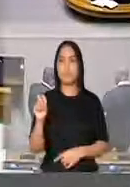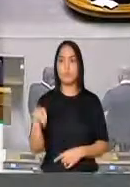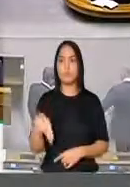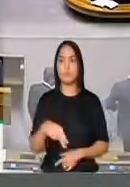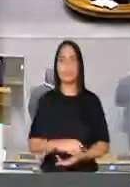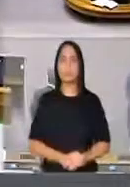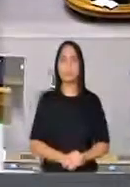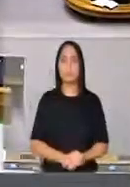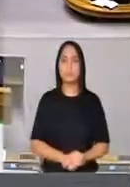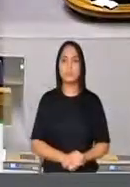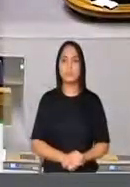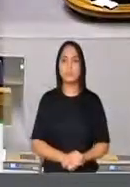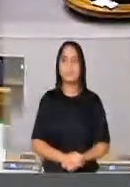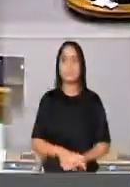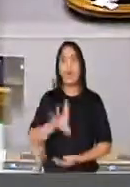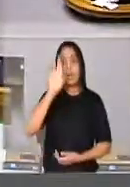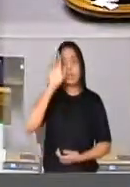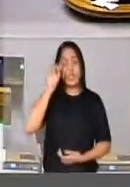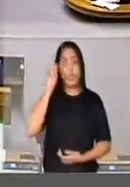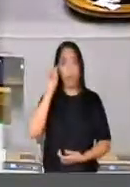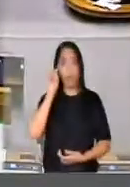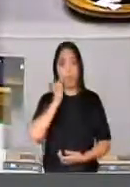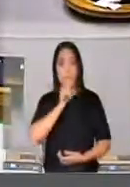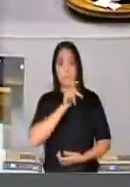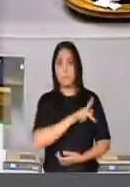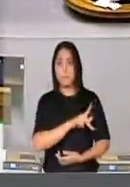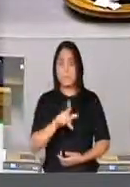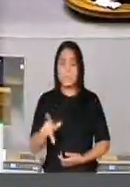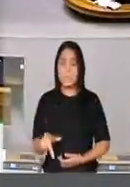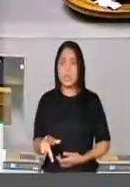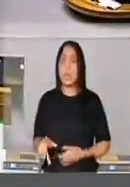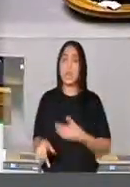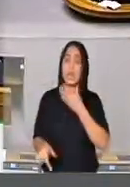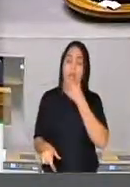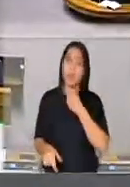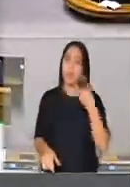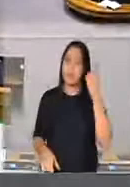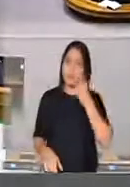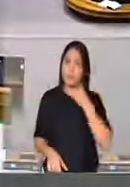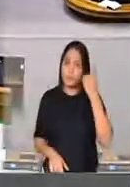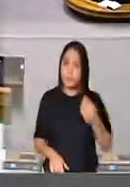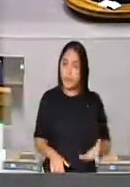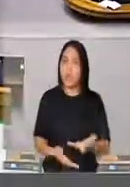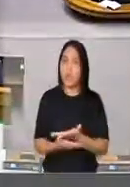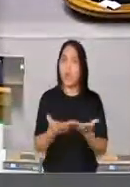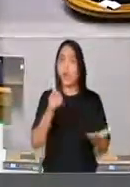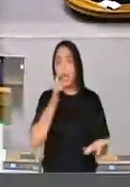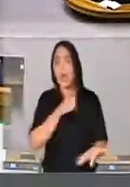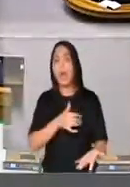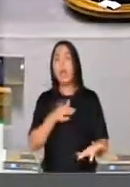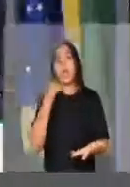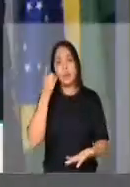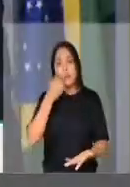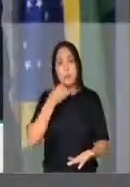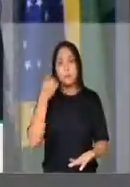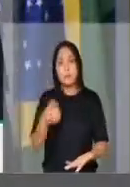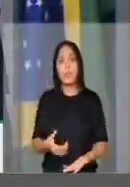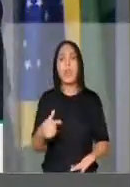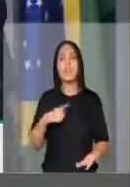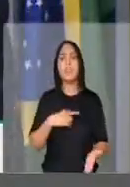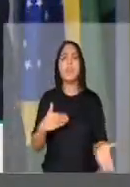o senhor presidente senhores deputados na última semana a assembléia legislativa de são paulo aprovou